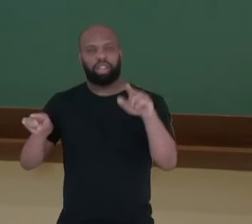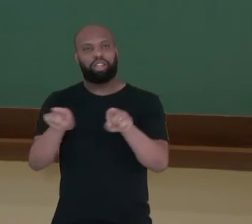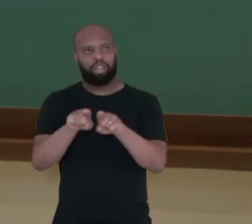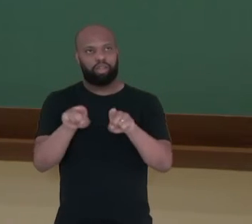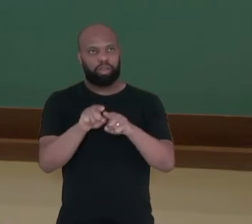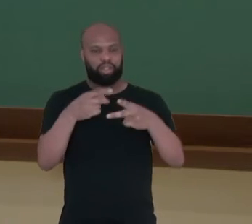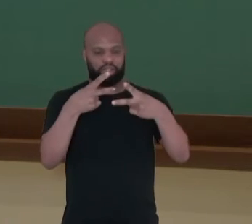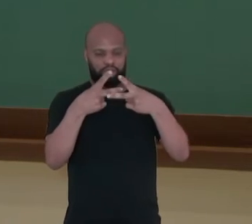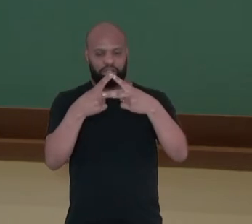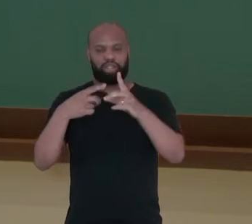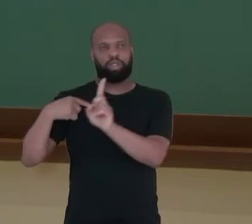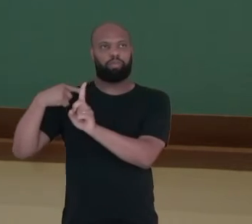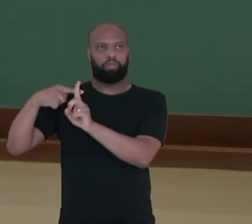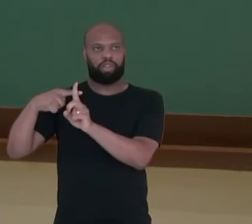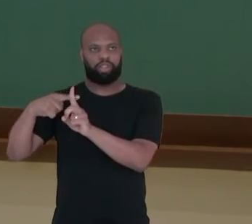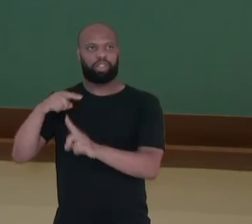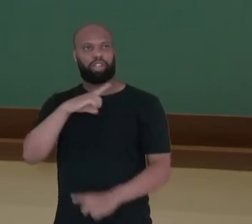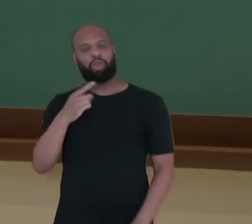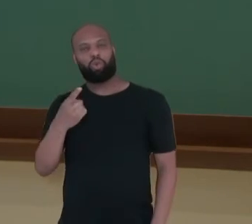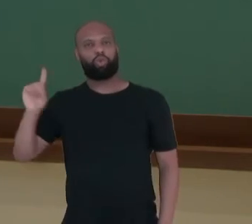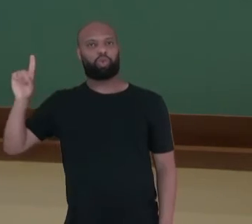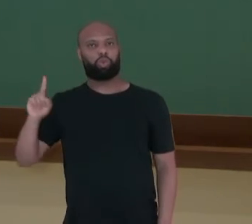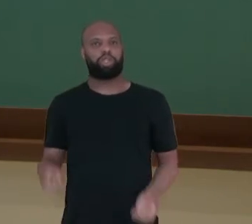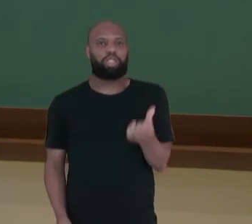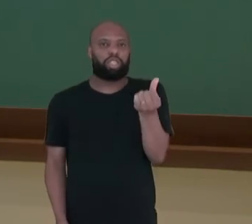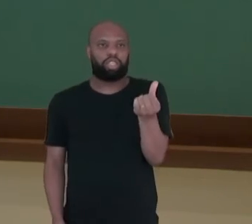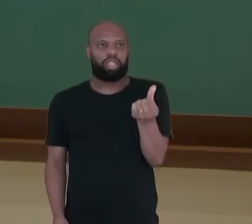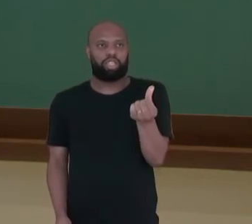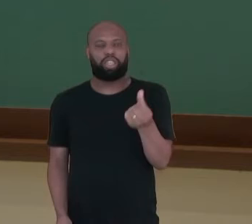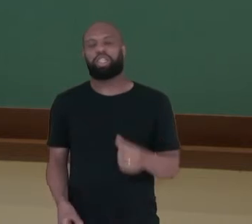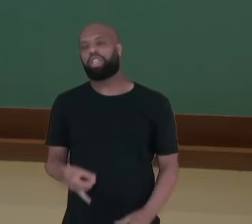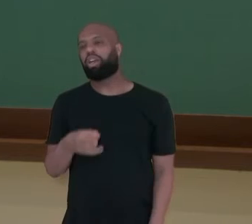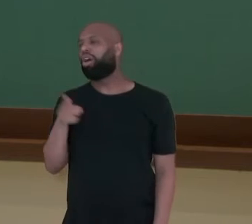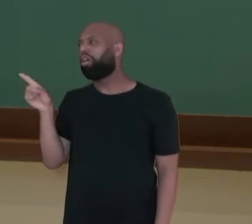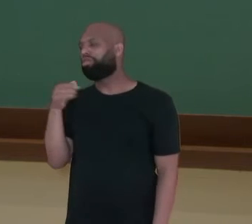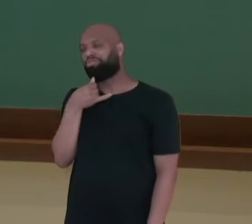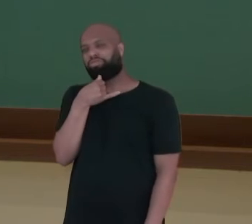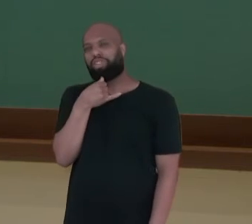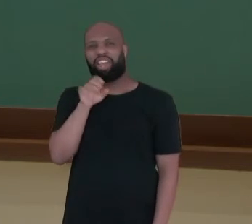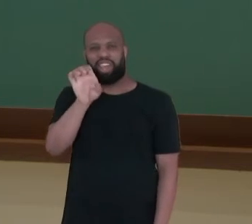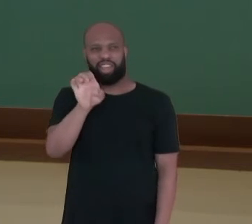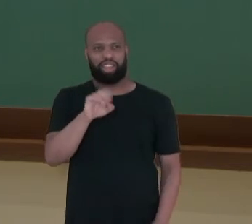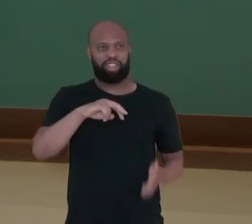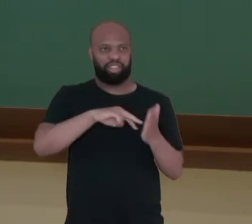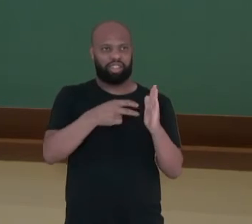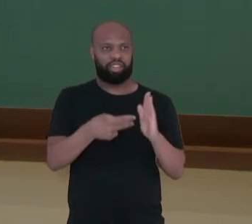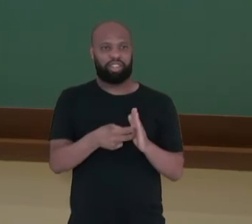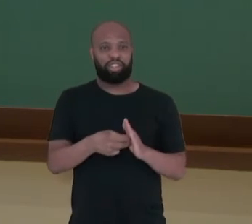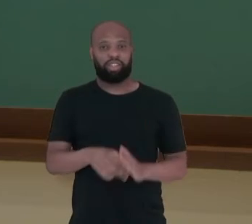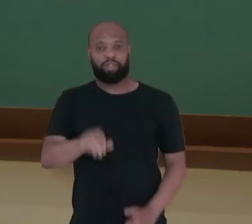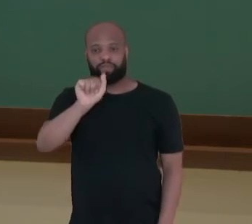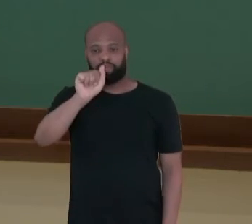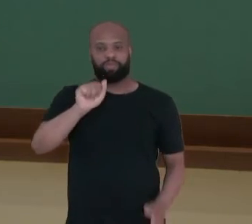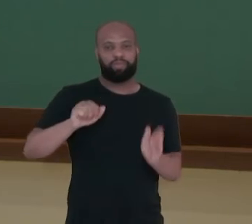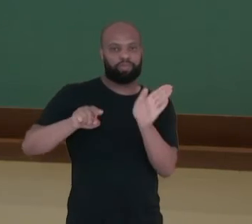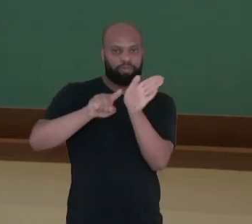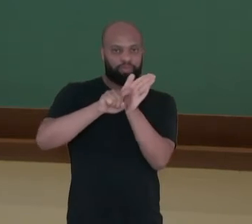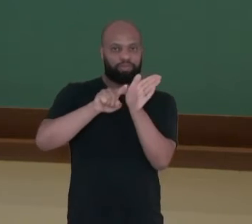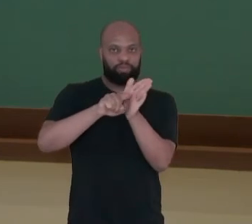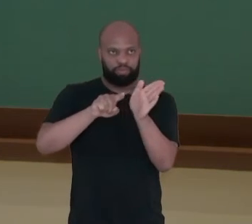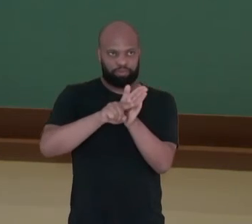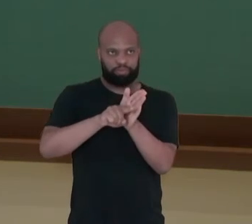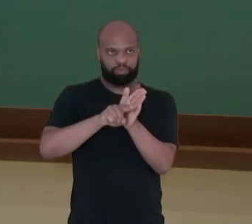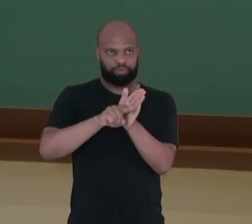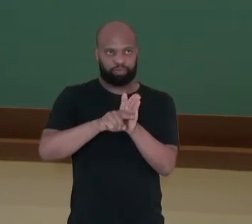zero. E essa última está triste, né? Então, significa que o A é negativo, é menor do que